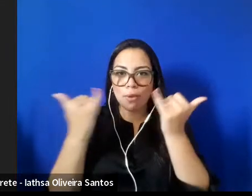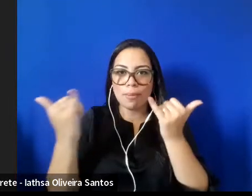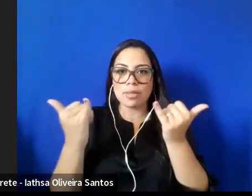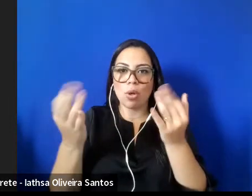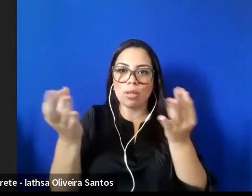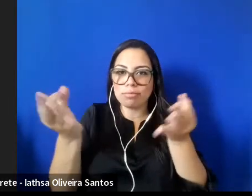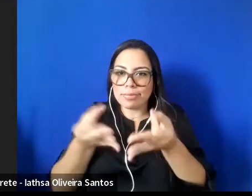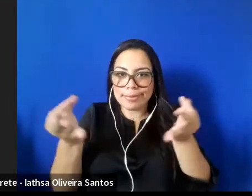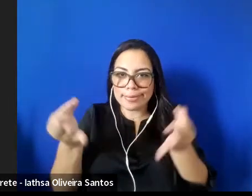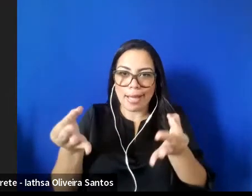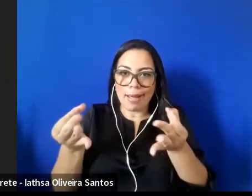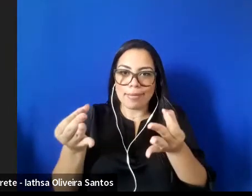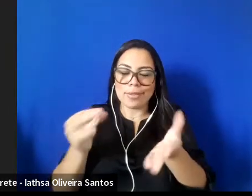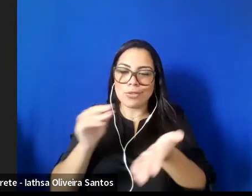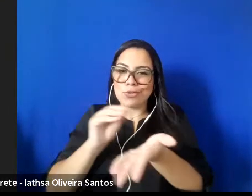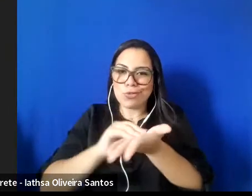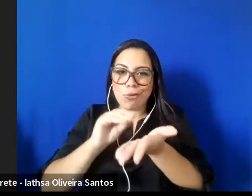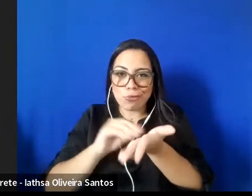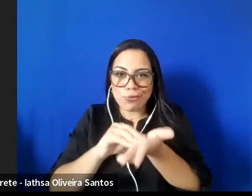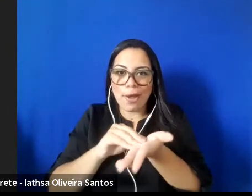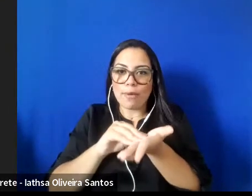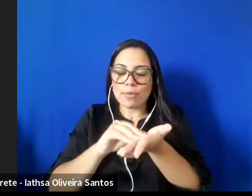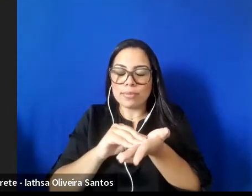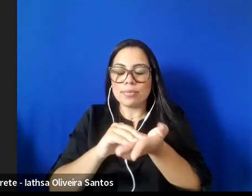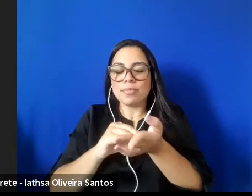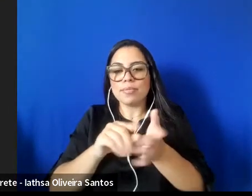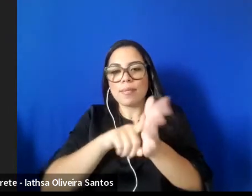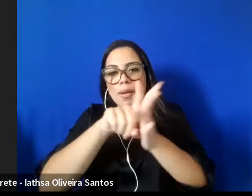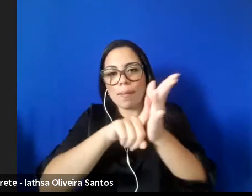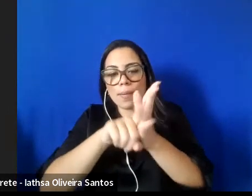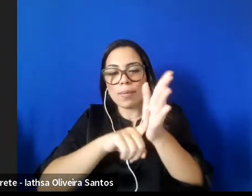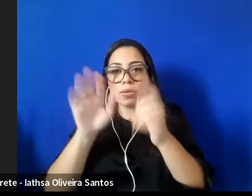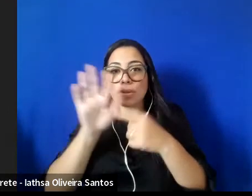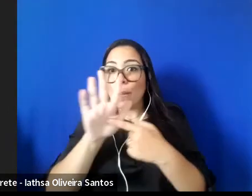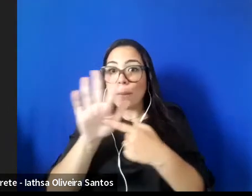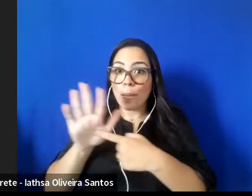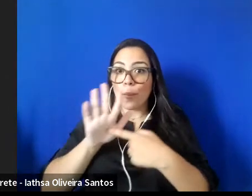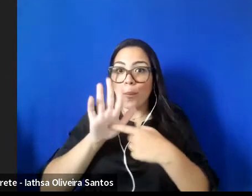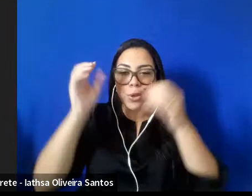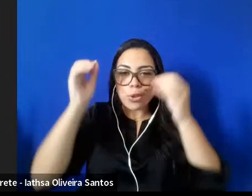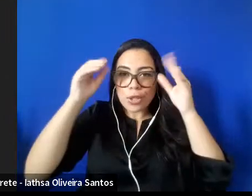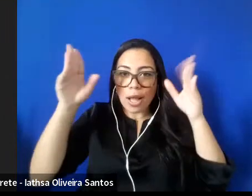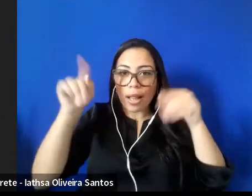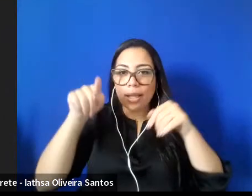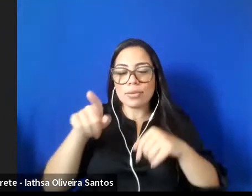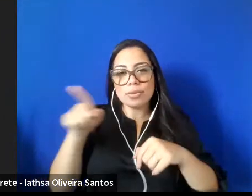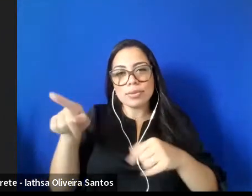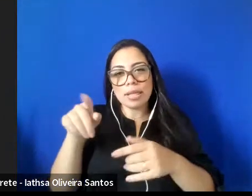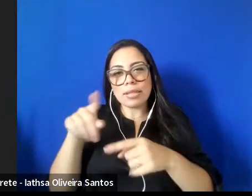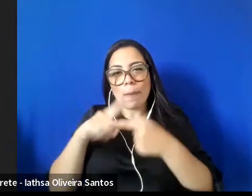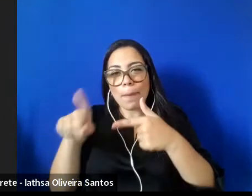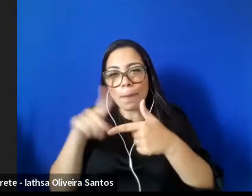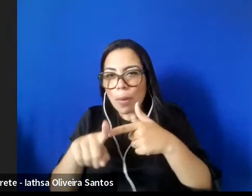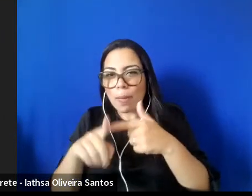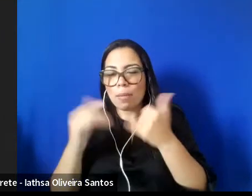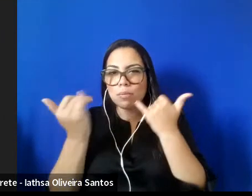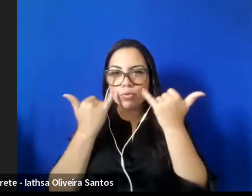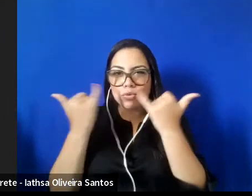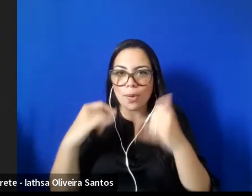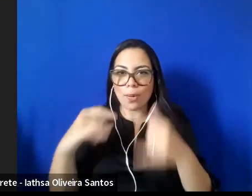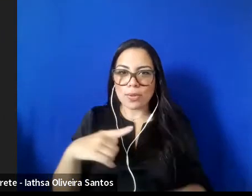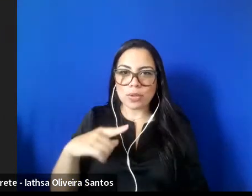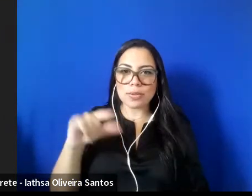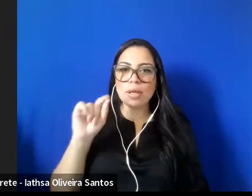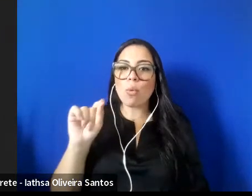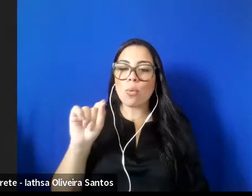A pesquisa mostra isso muito claramente. E, a partir desse déficit de informação, o